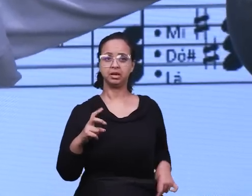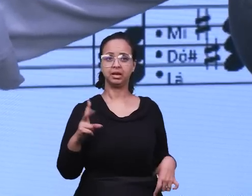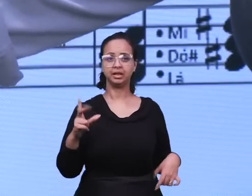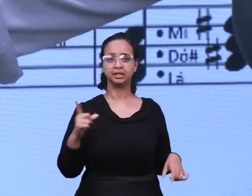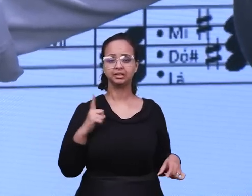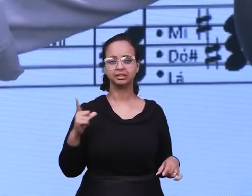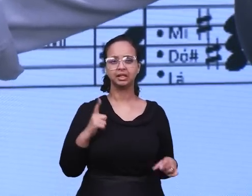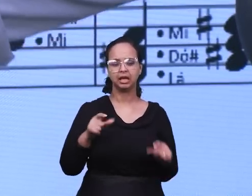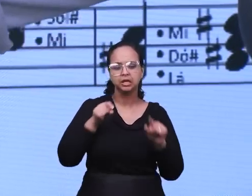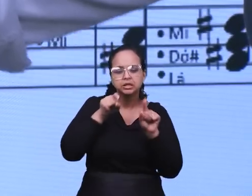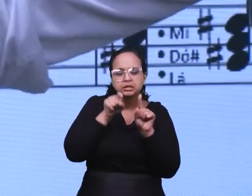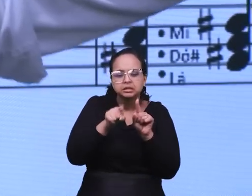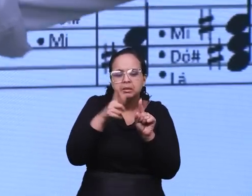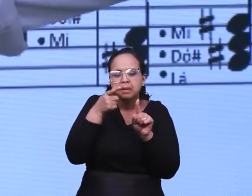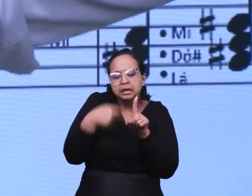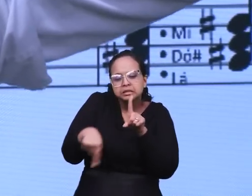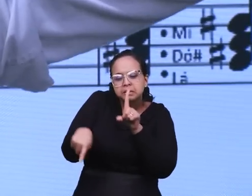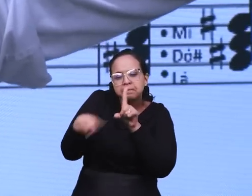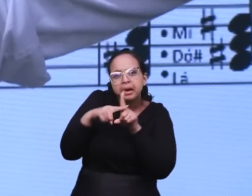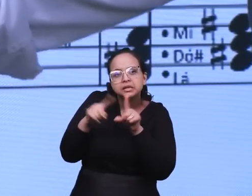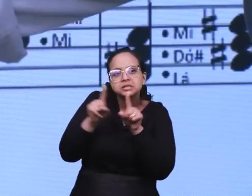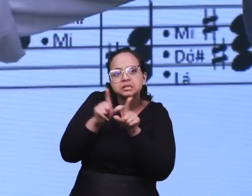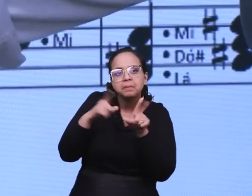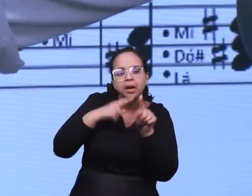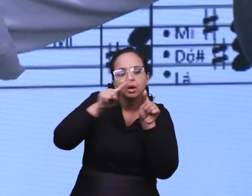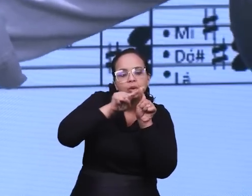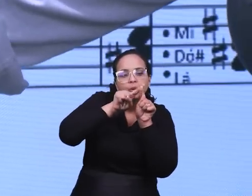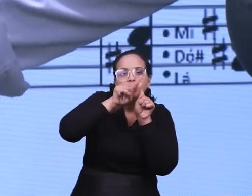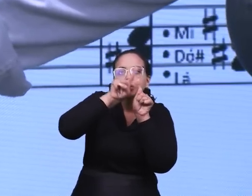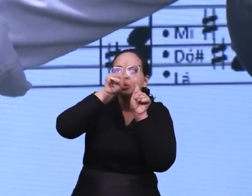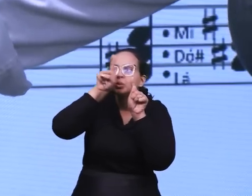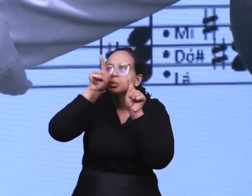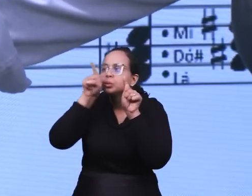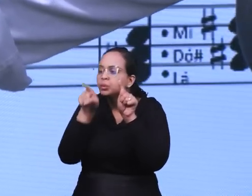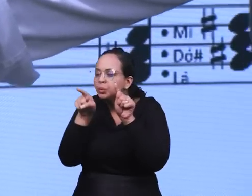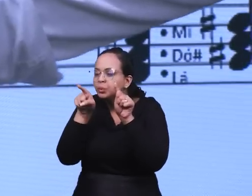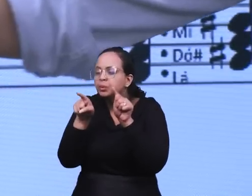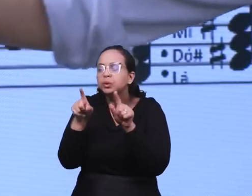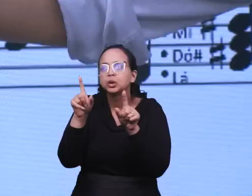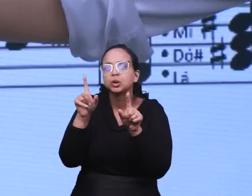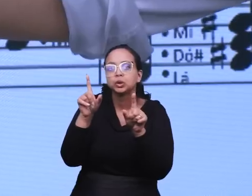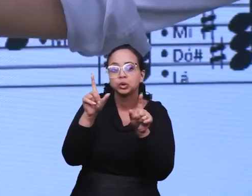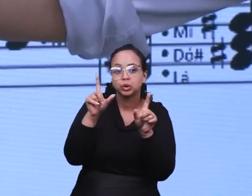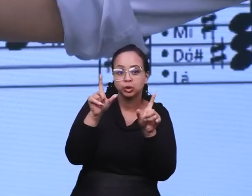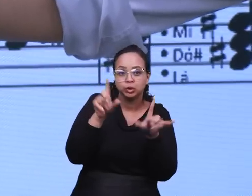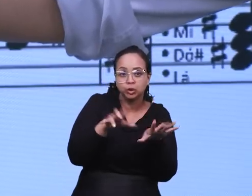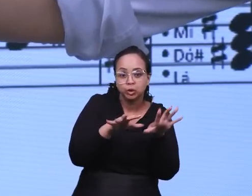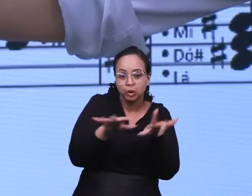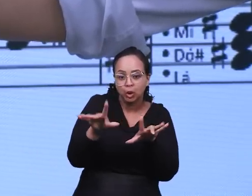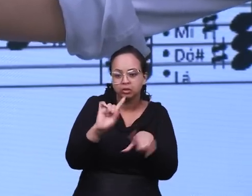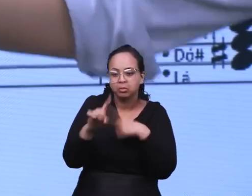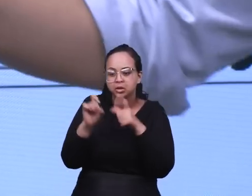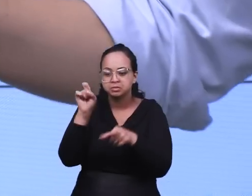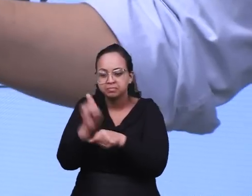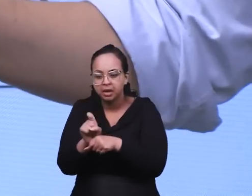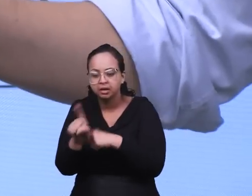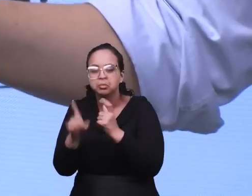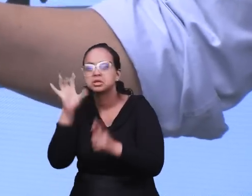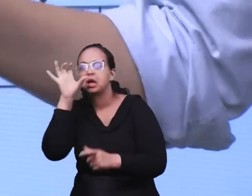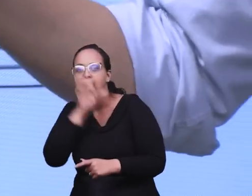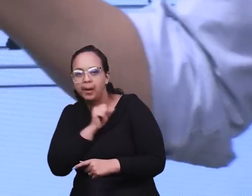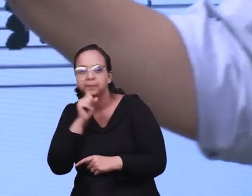temos figuras pontuadas e ligadura. Nós vamos tocar, esperar um pouquinho e rapidamente para outra